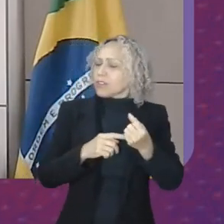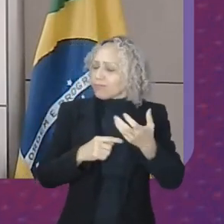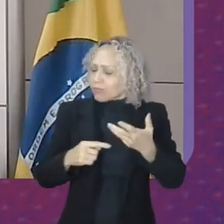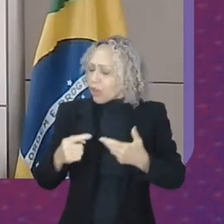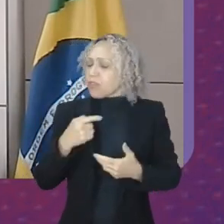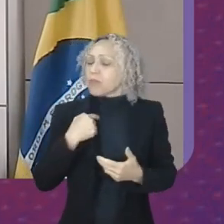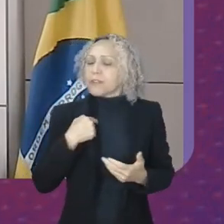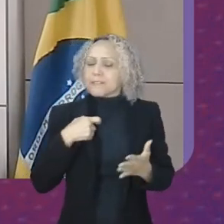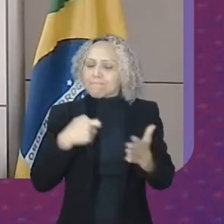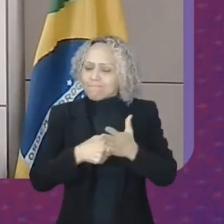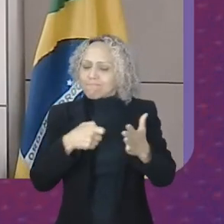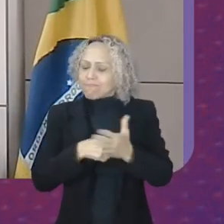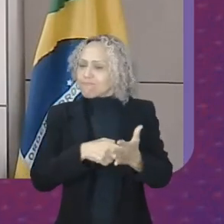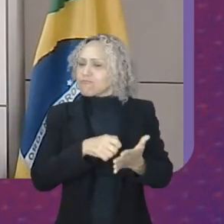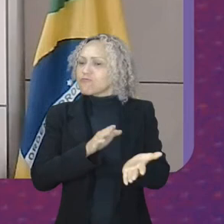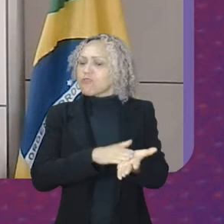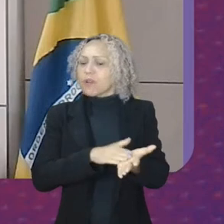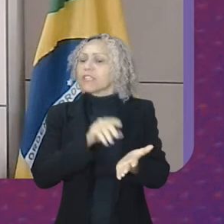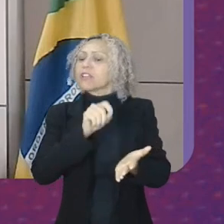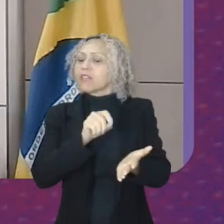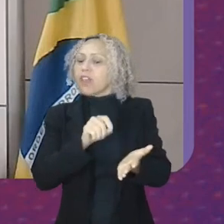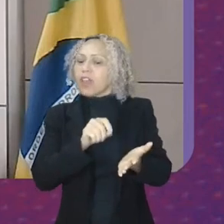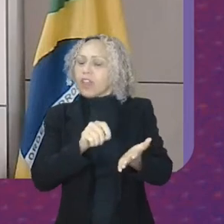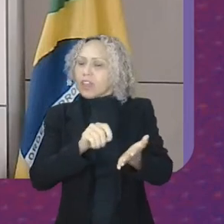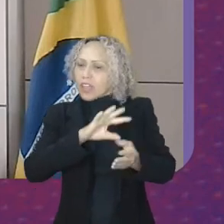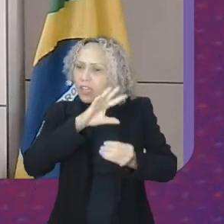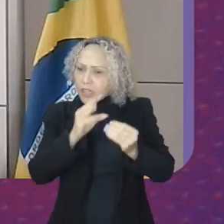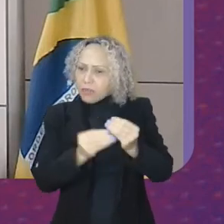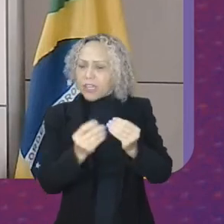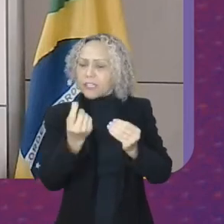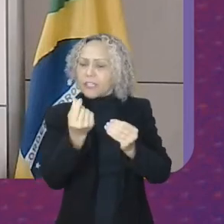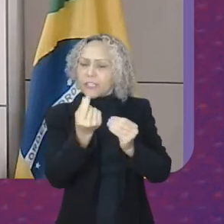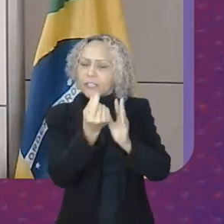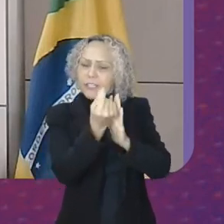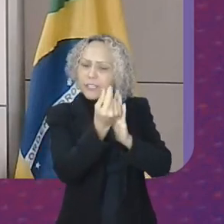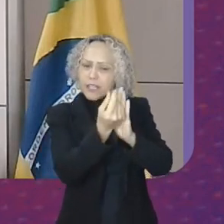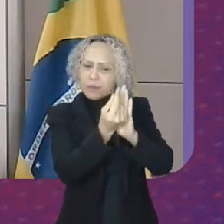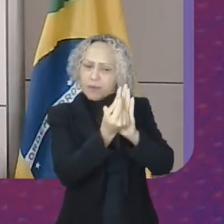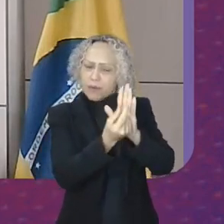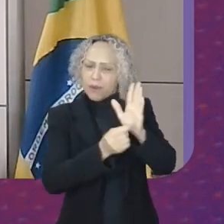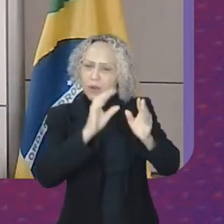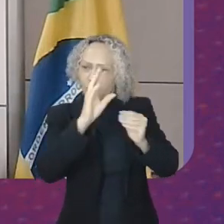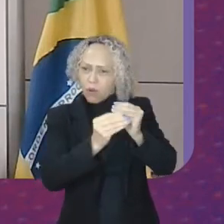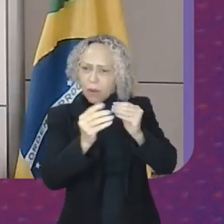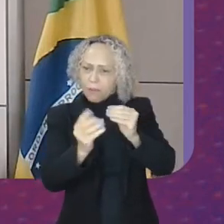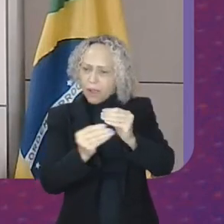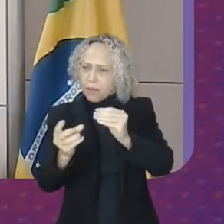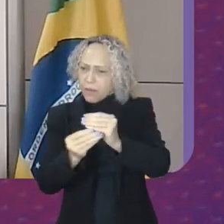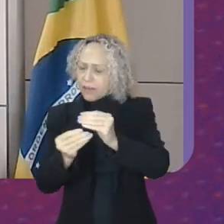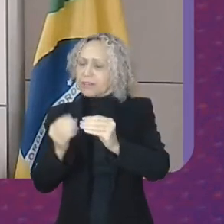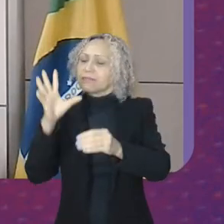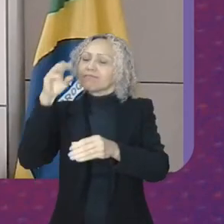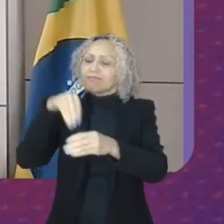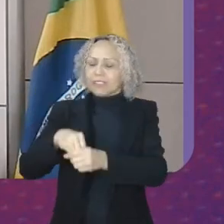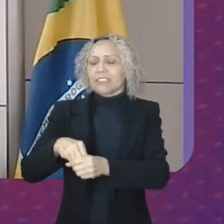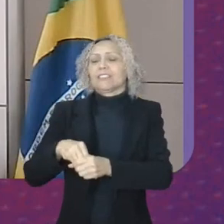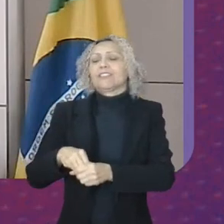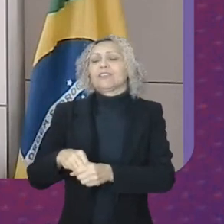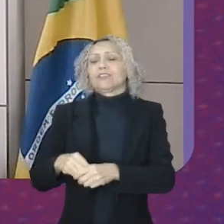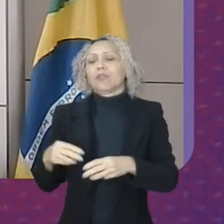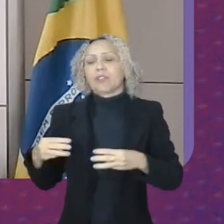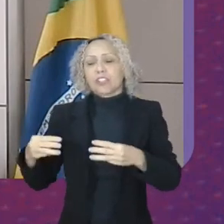estejam atentos e atentas para garantirem emendas para o Ministério das Mulheres nessas